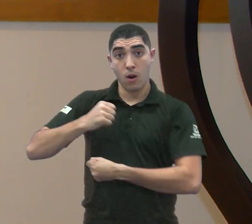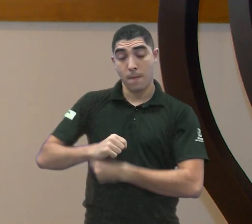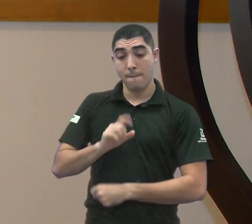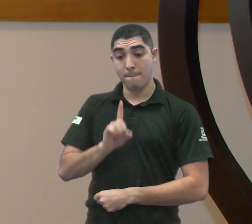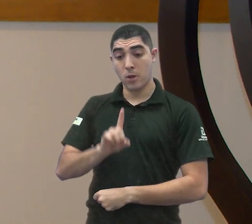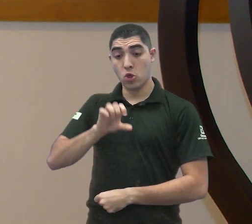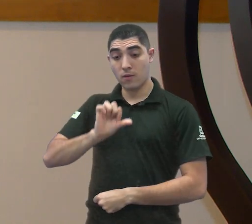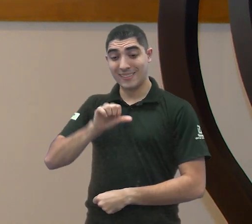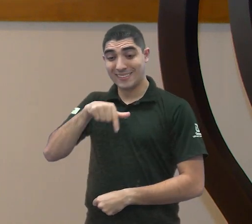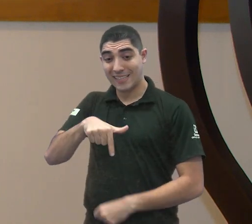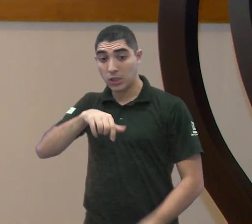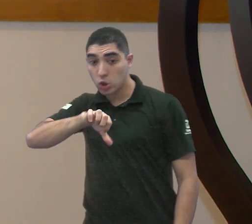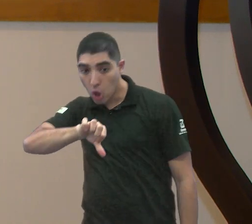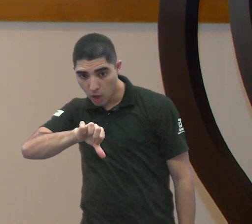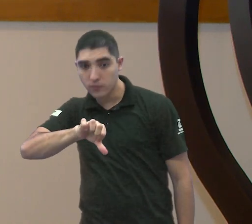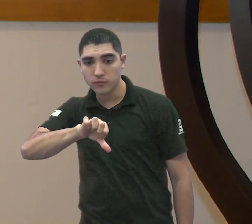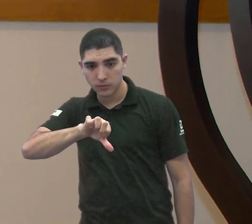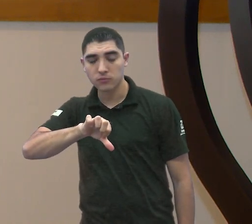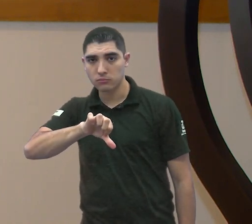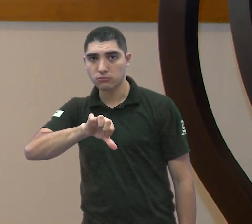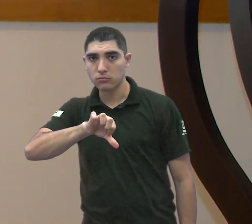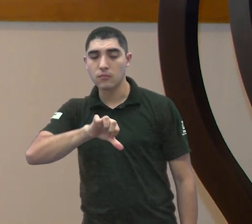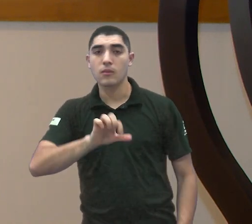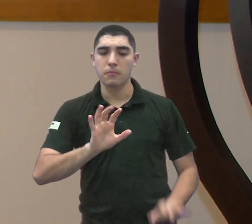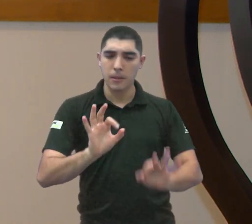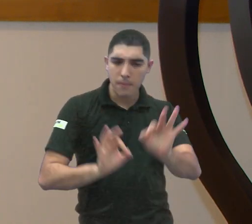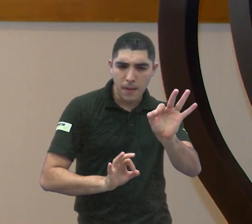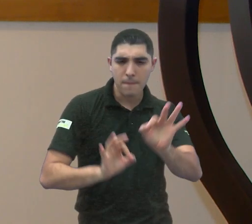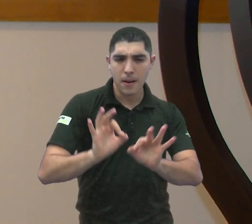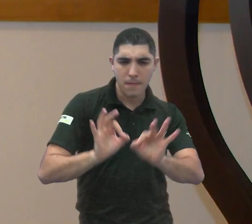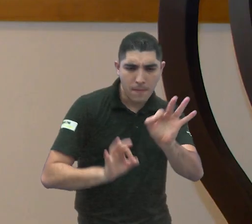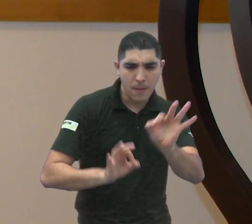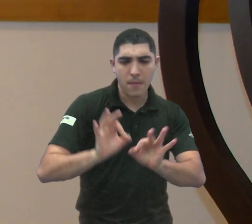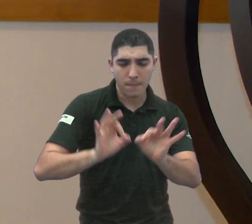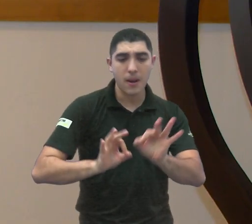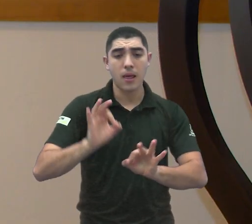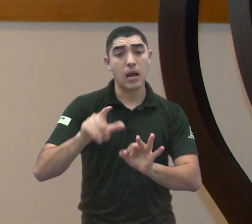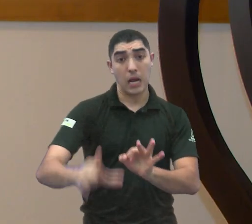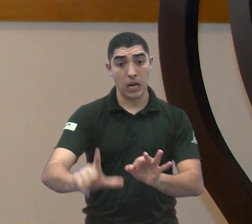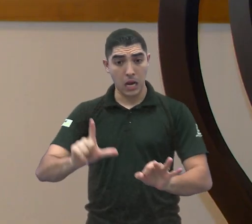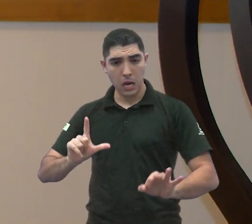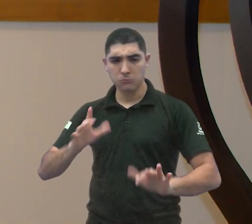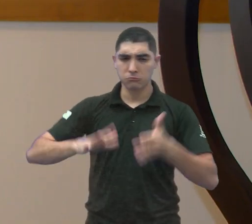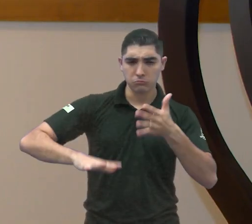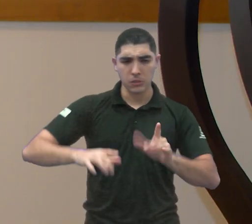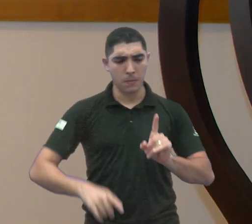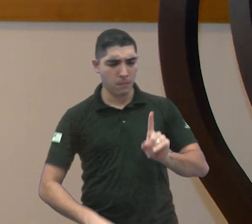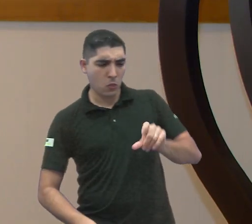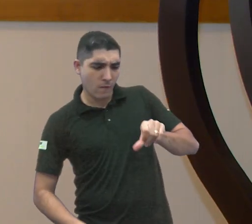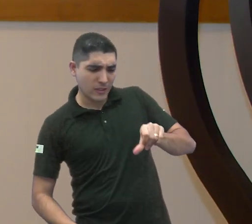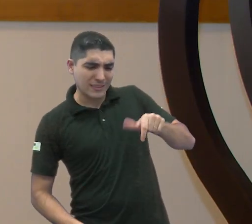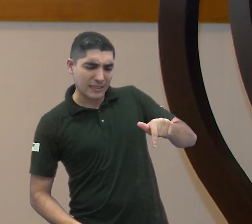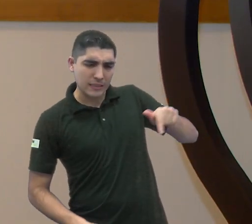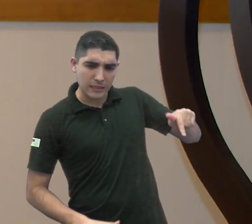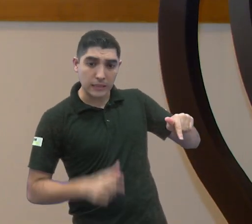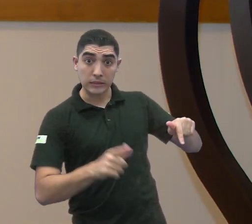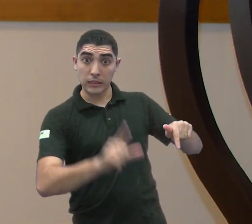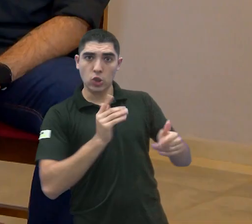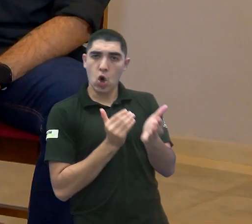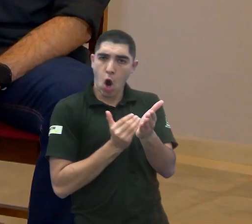em 1979, mas ele começou a ser preparado um tempo antes, finais dos anos